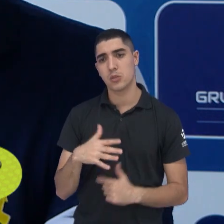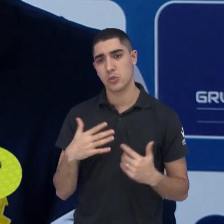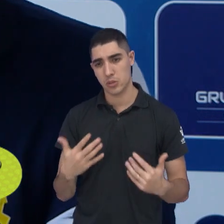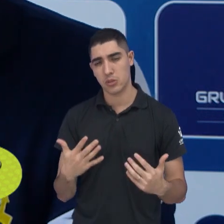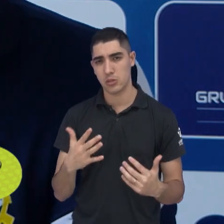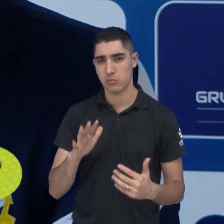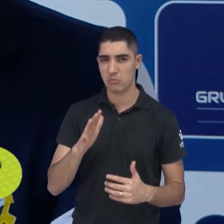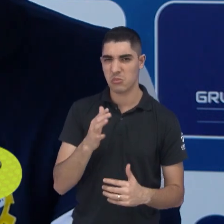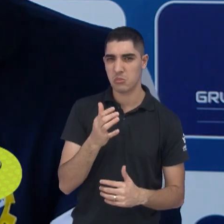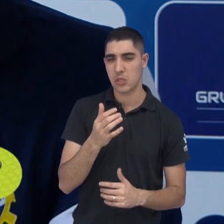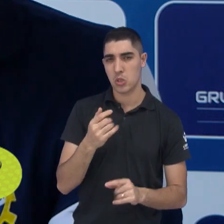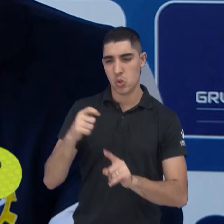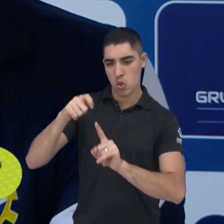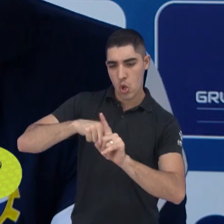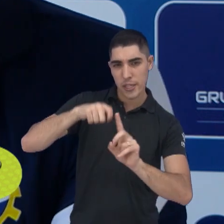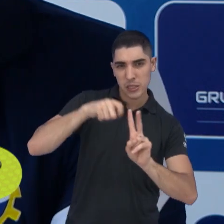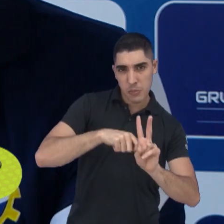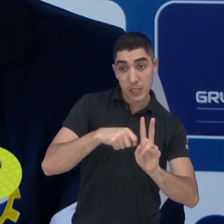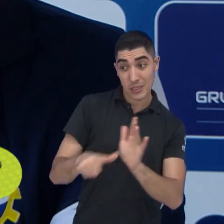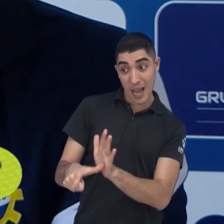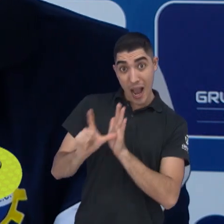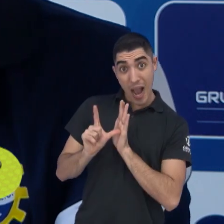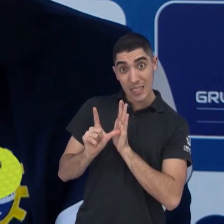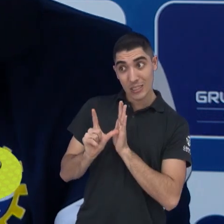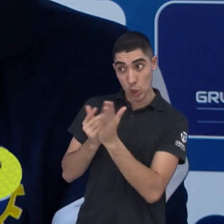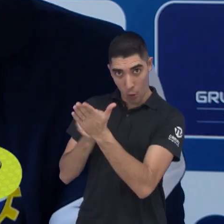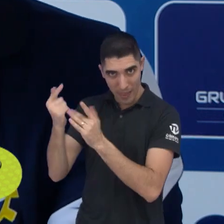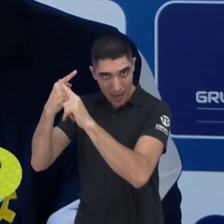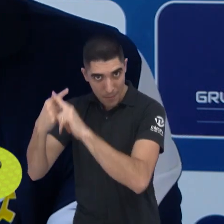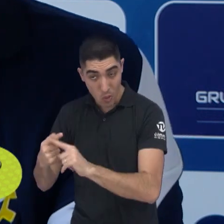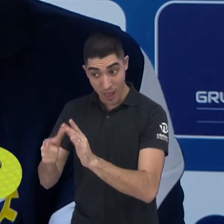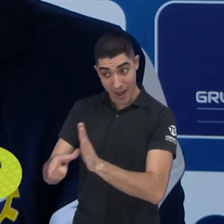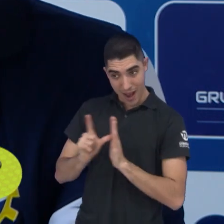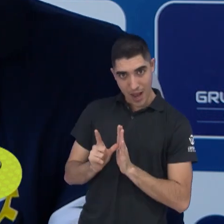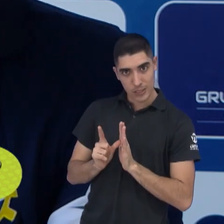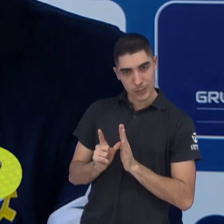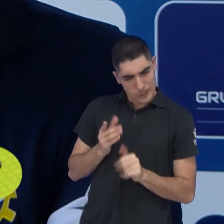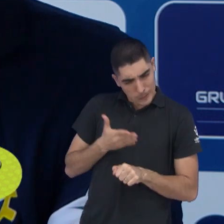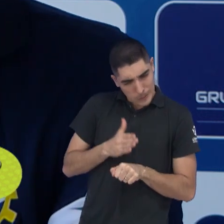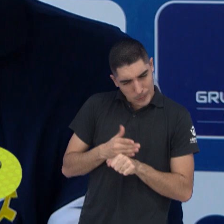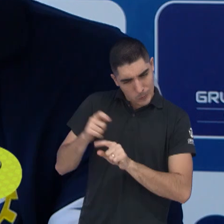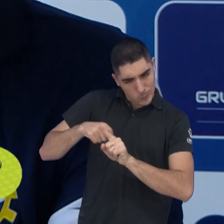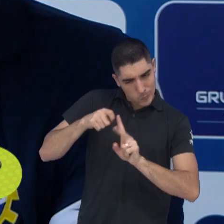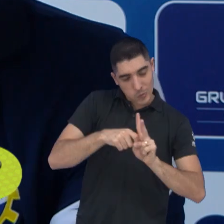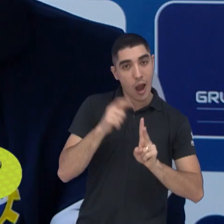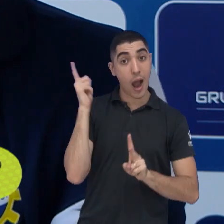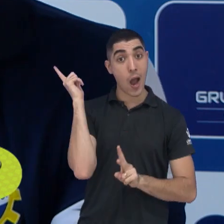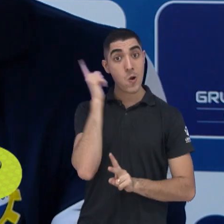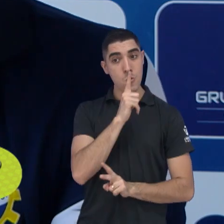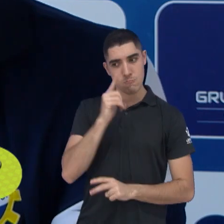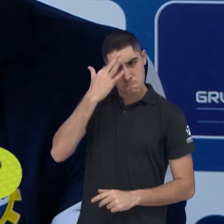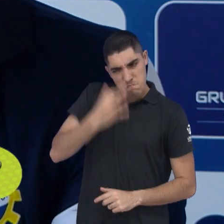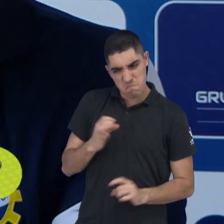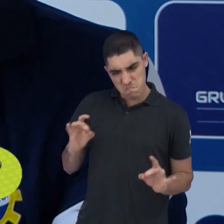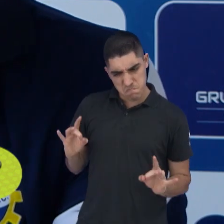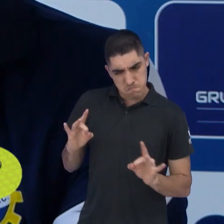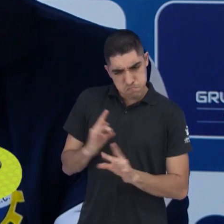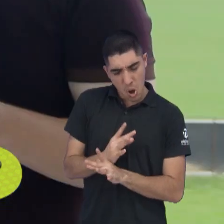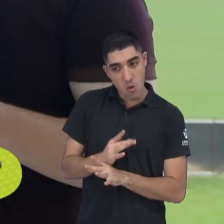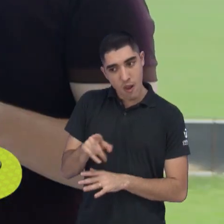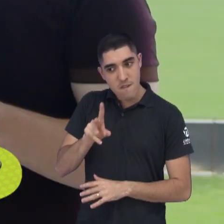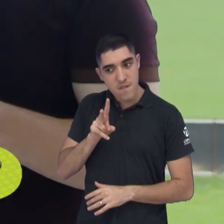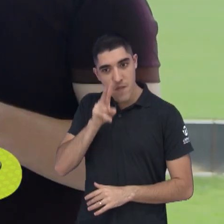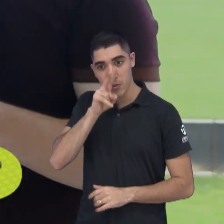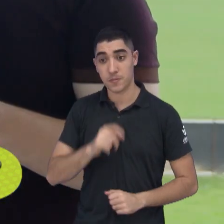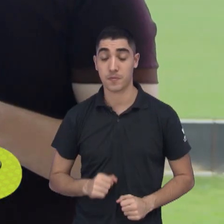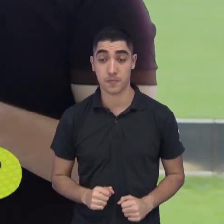aí 60 dias antes da competição como ideal para a gente começar a preparar realmente uma equipe forte.